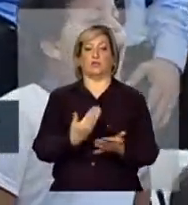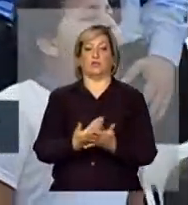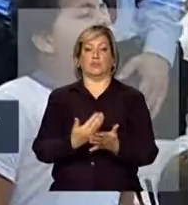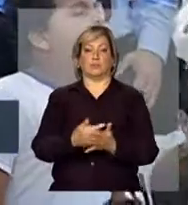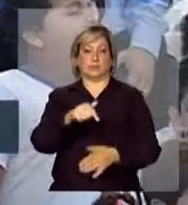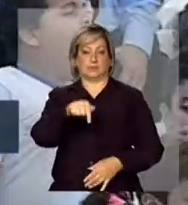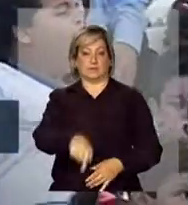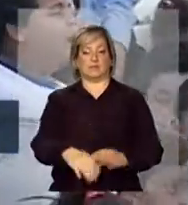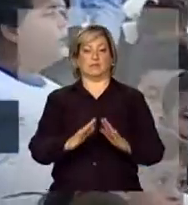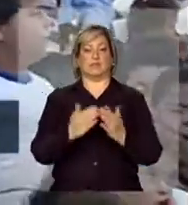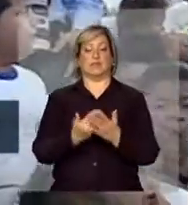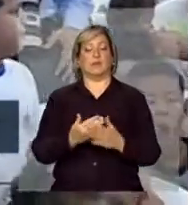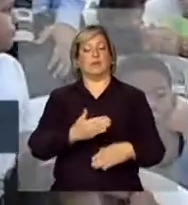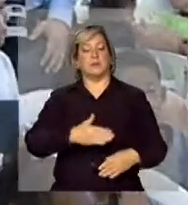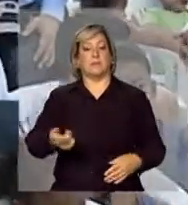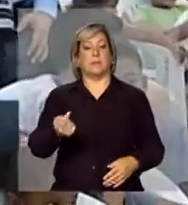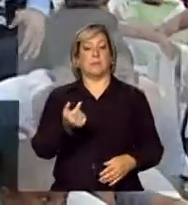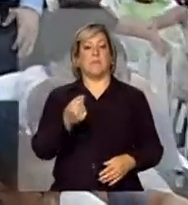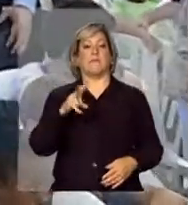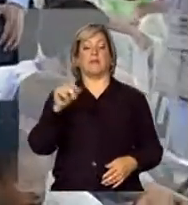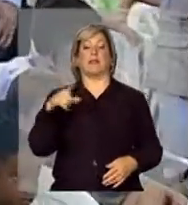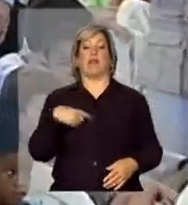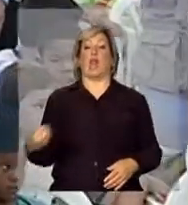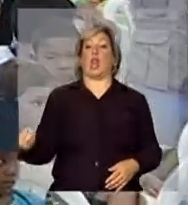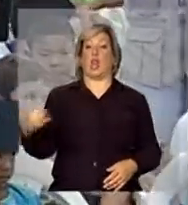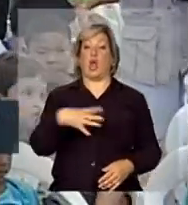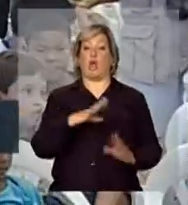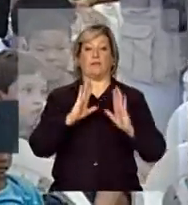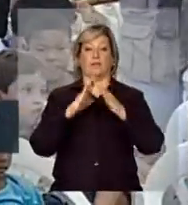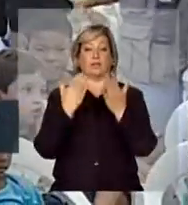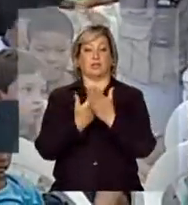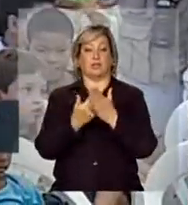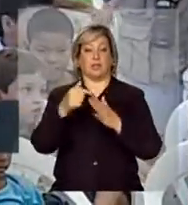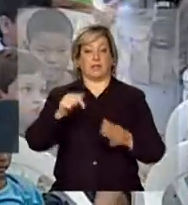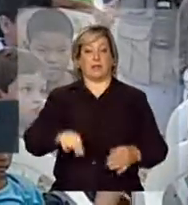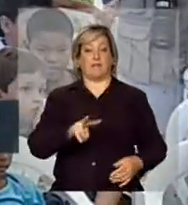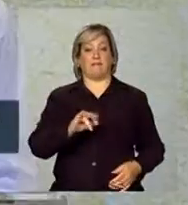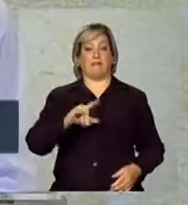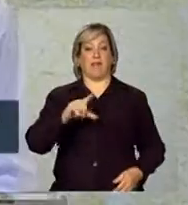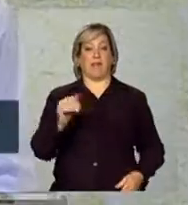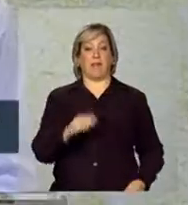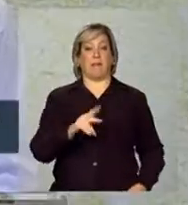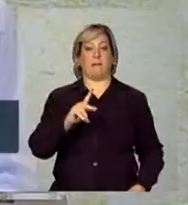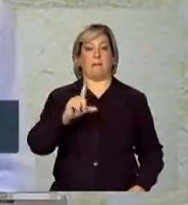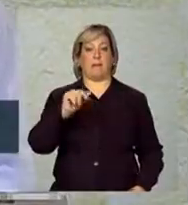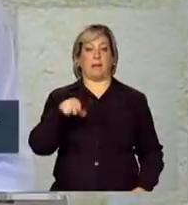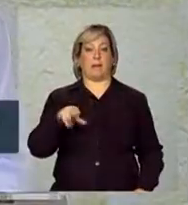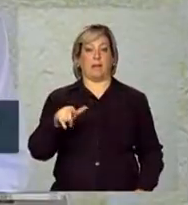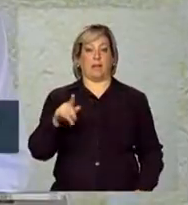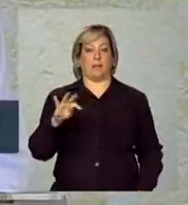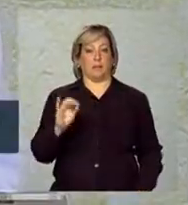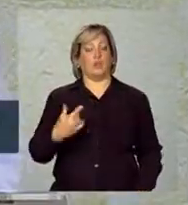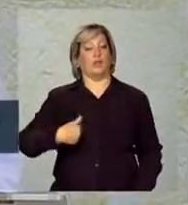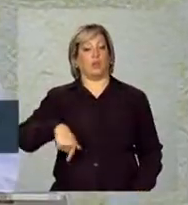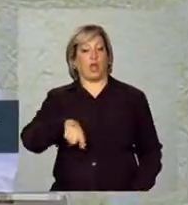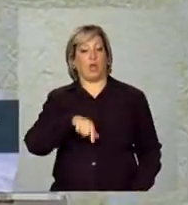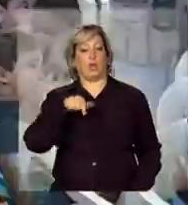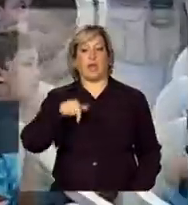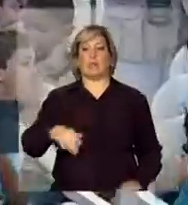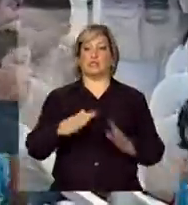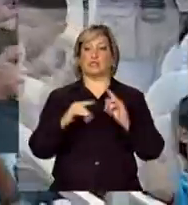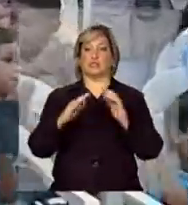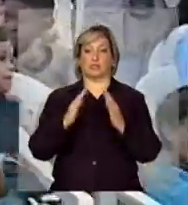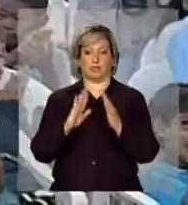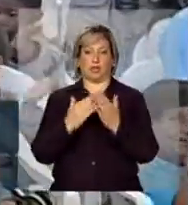escola que em breve nós teremos uma nova escola na Vila Planalto que em breve todos nós sair é dessa